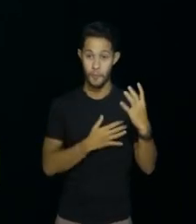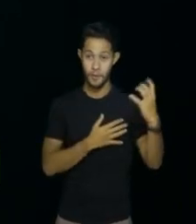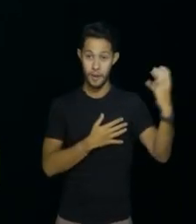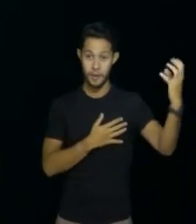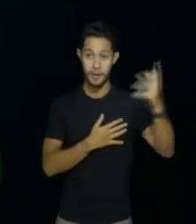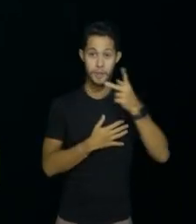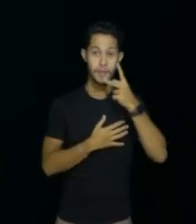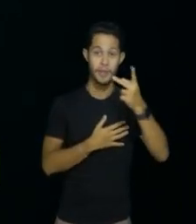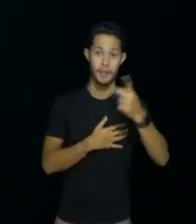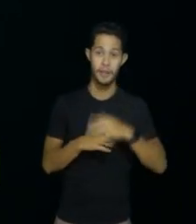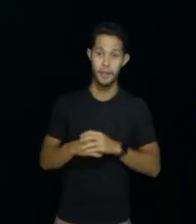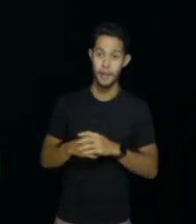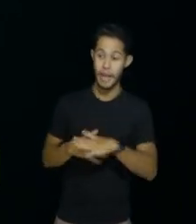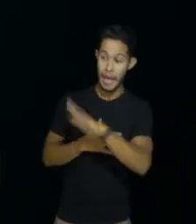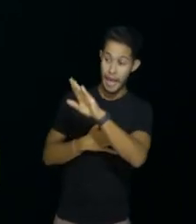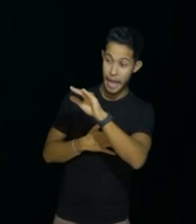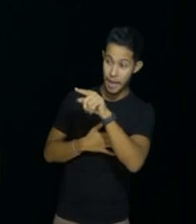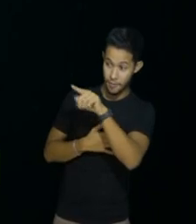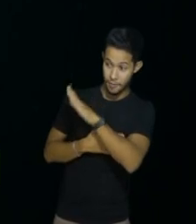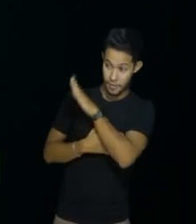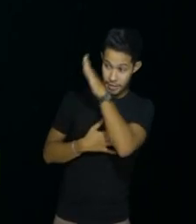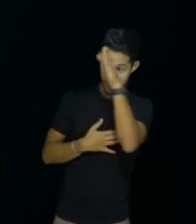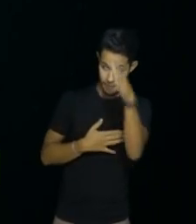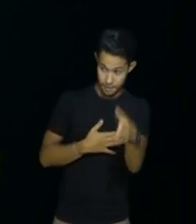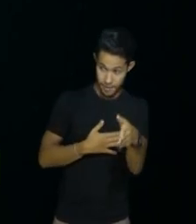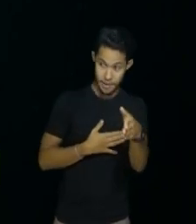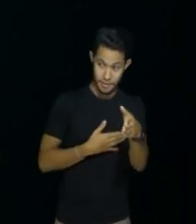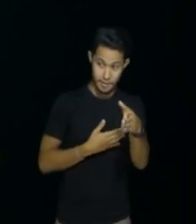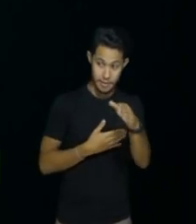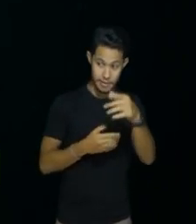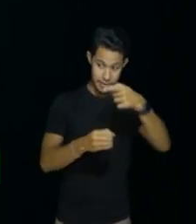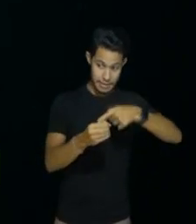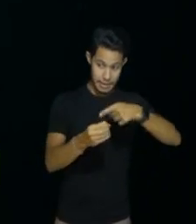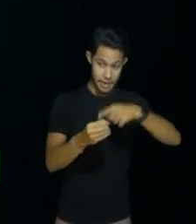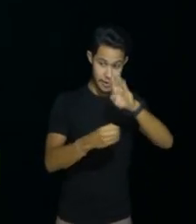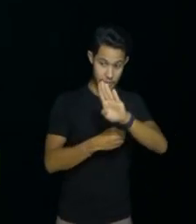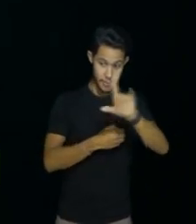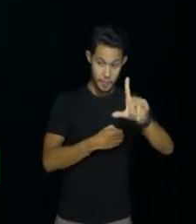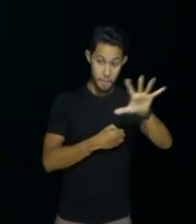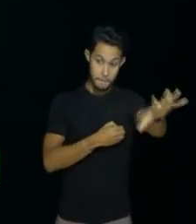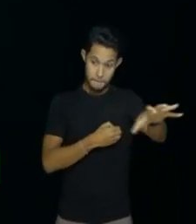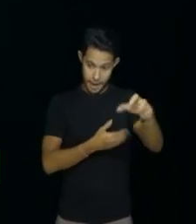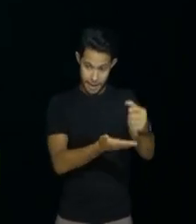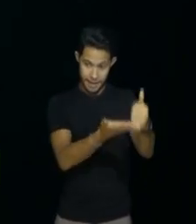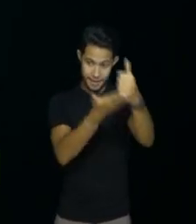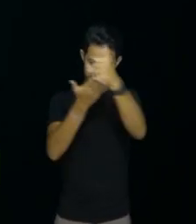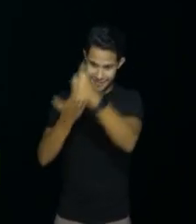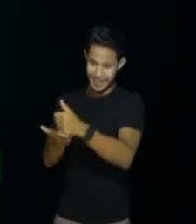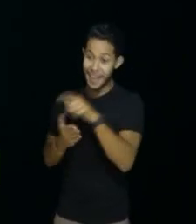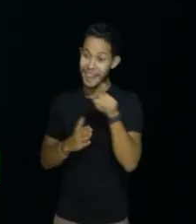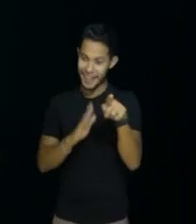vai para Blumenau, o senhor traz uma linguiça de Blumenau. E isso tomou uma proporção nacional,